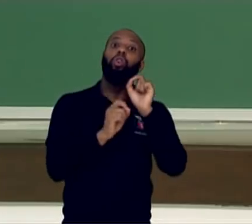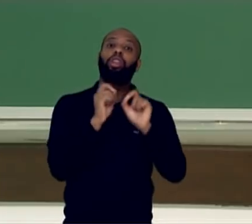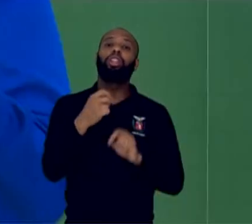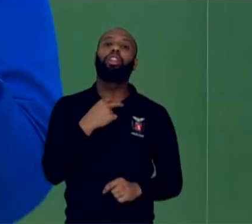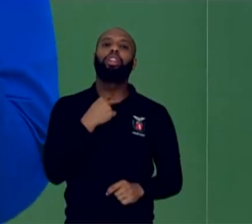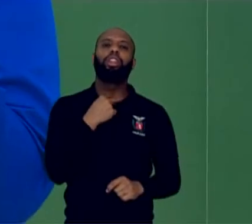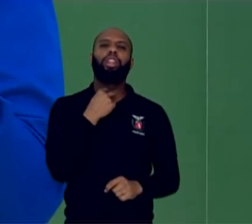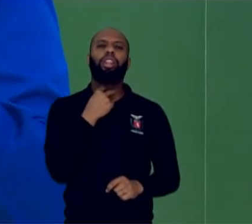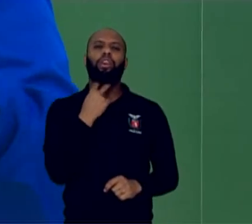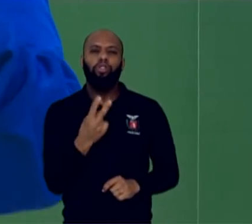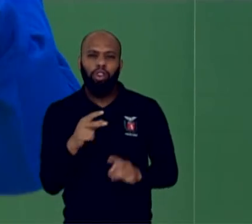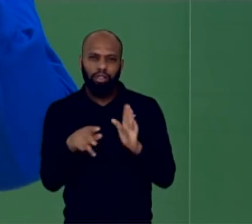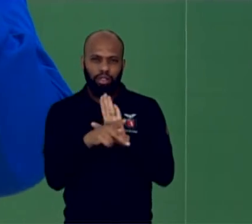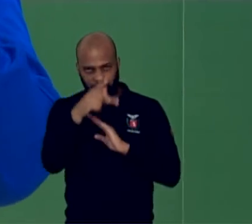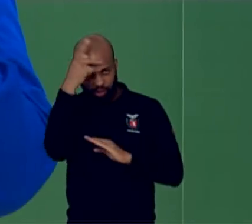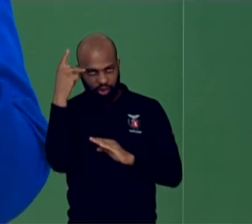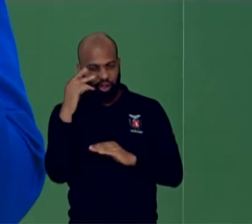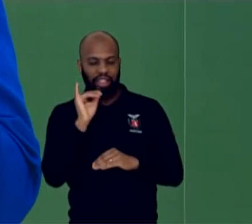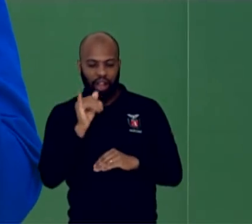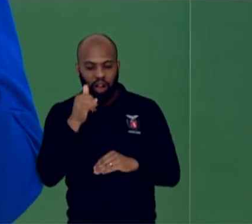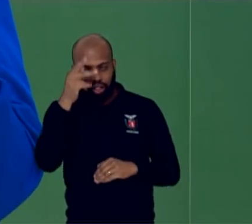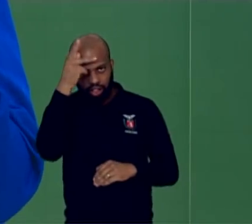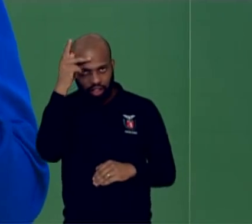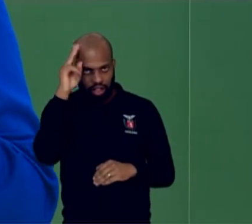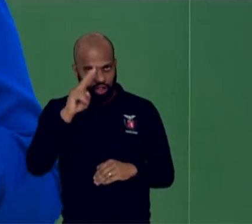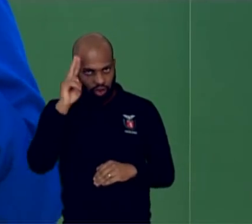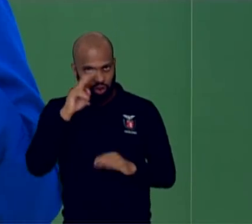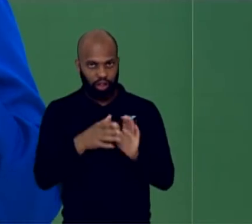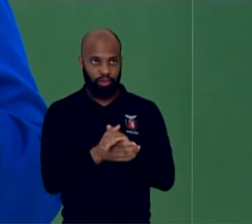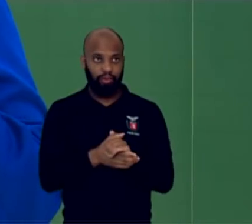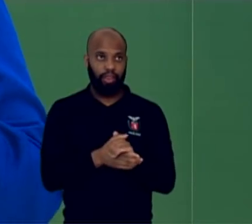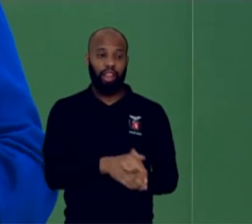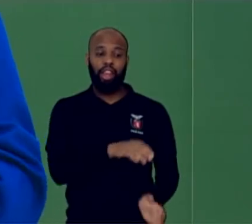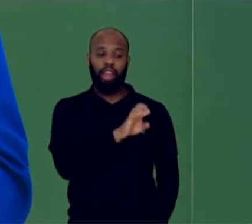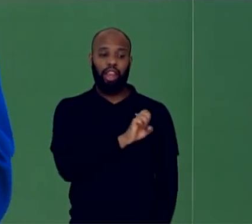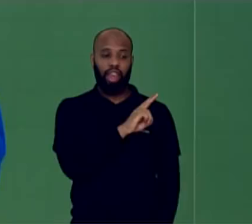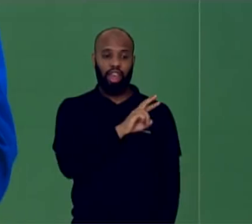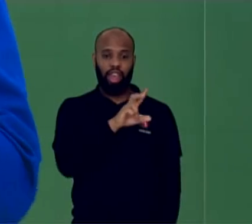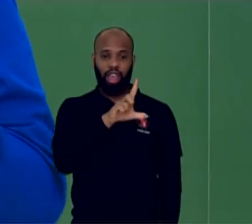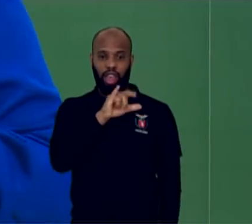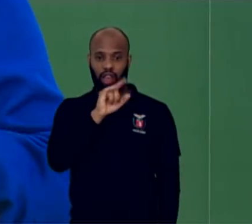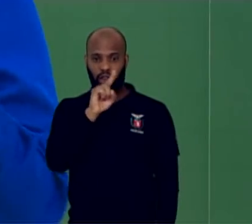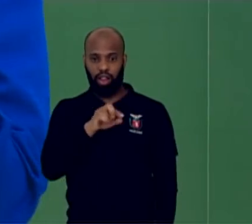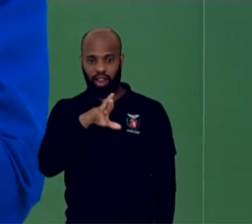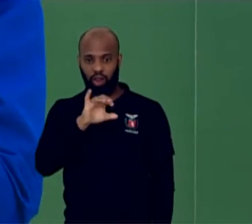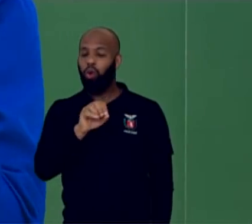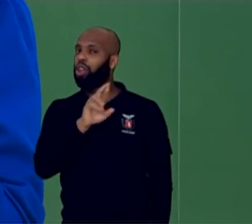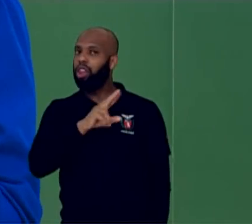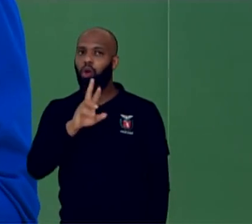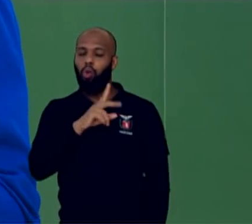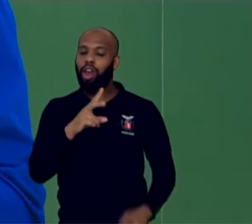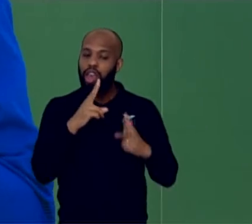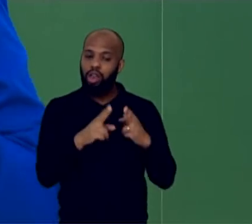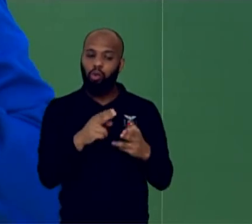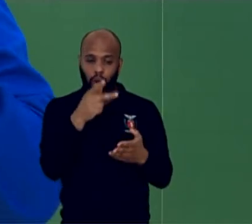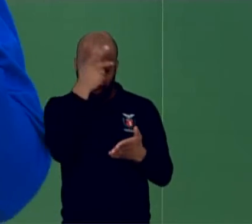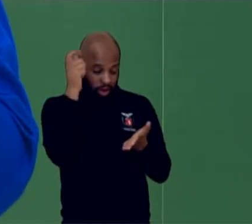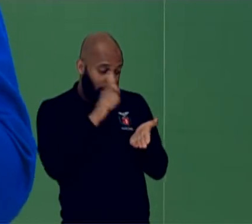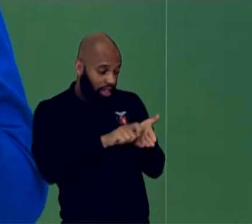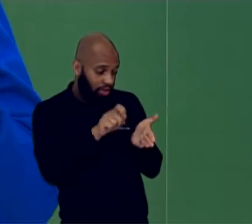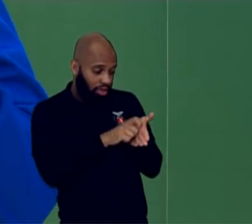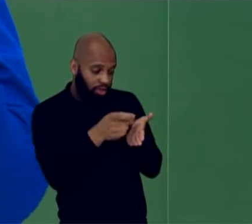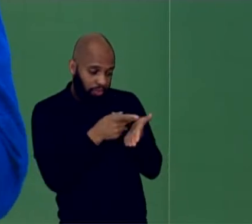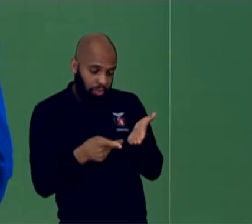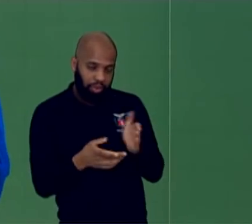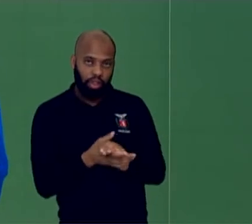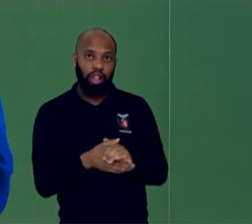lírico. Então, vamos lembrar? O eu lírico não é a mesma coisa que o poeta ou que a poetisa. O eu